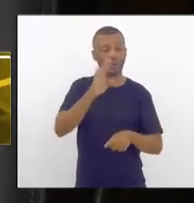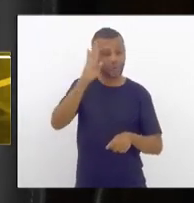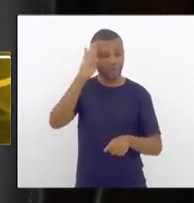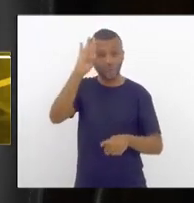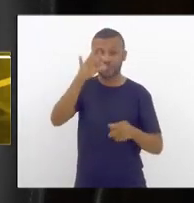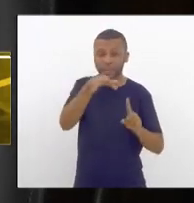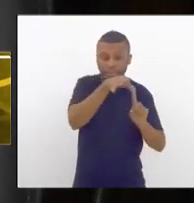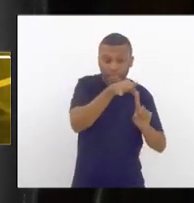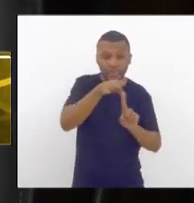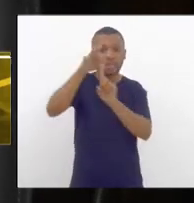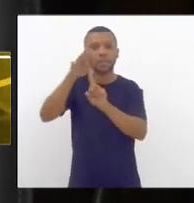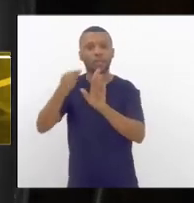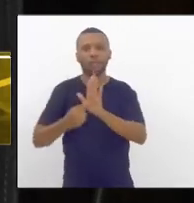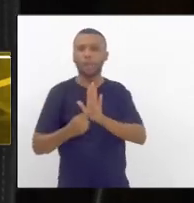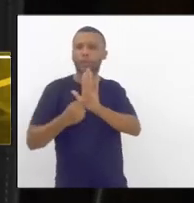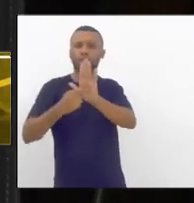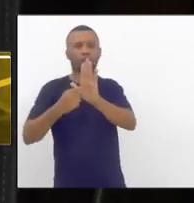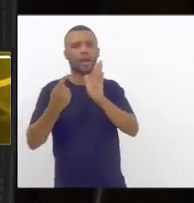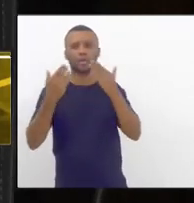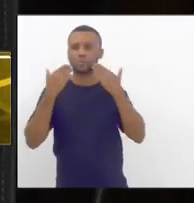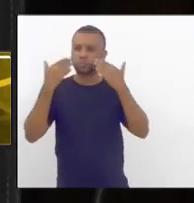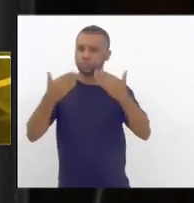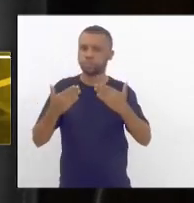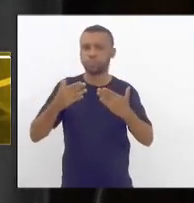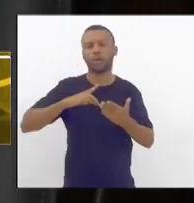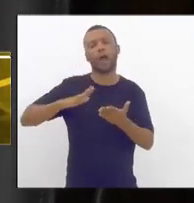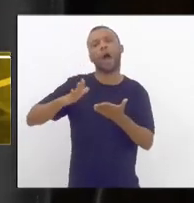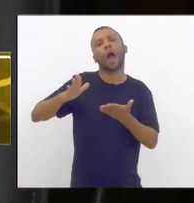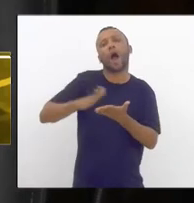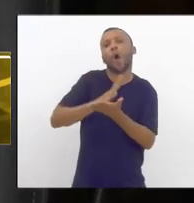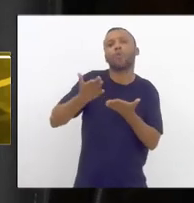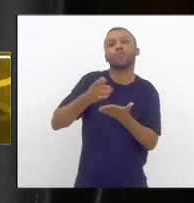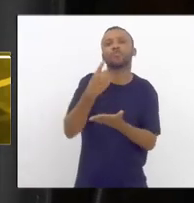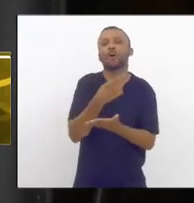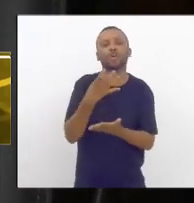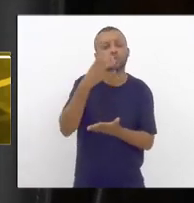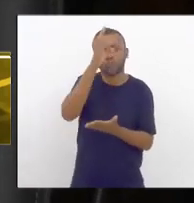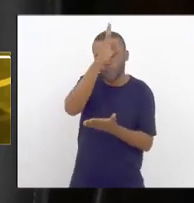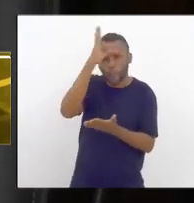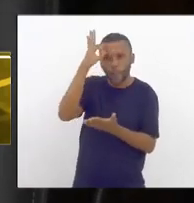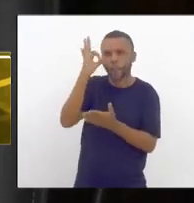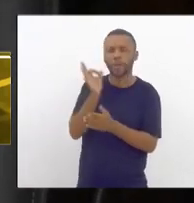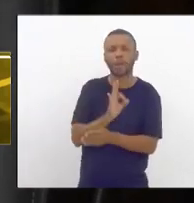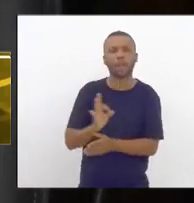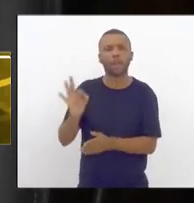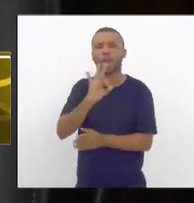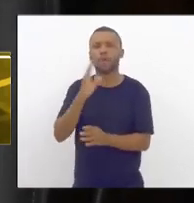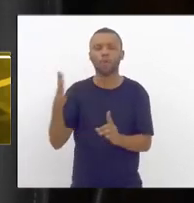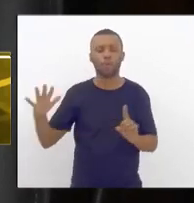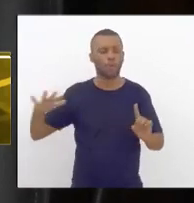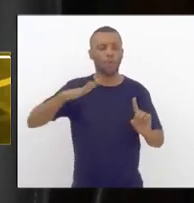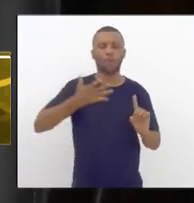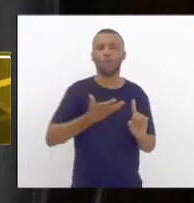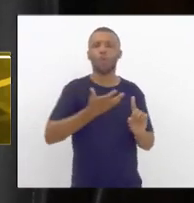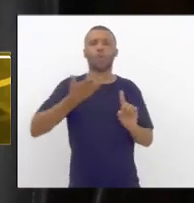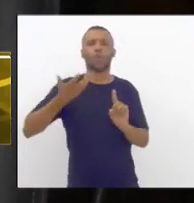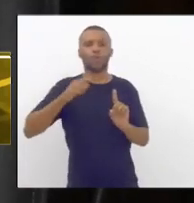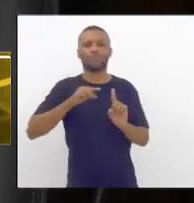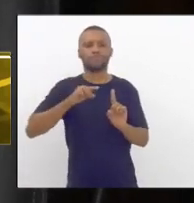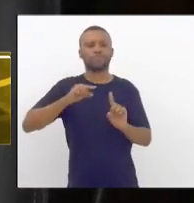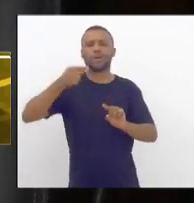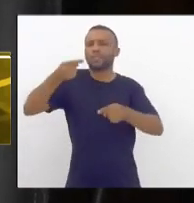foi surpresa nenhuma mas talvez para alguns que ainda não tinha esse conhecimento se destacou de sobre maneira sempre